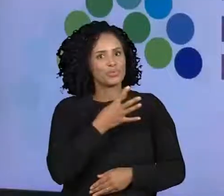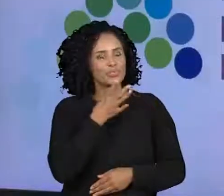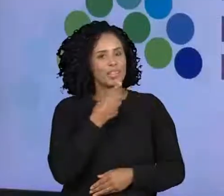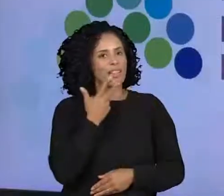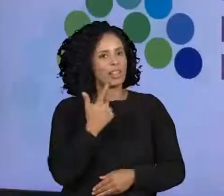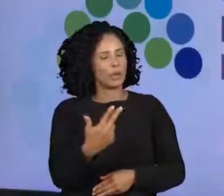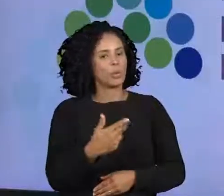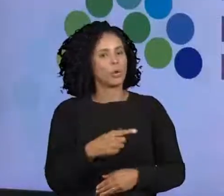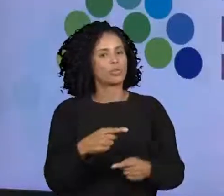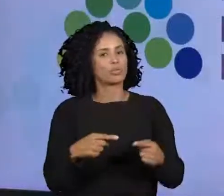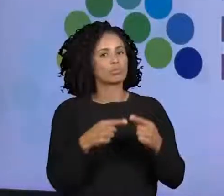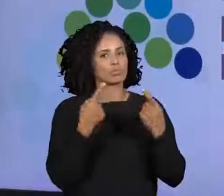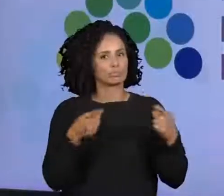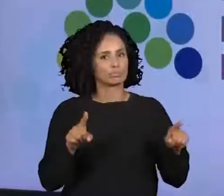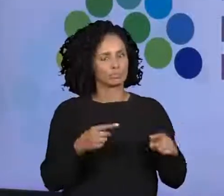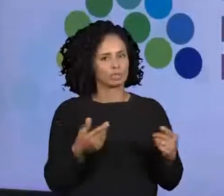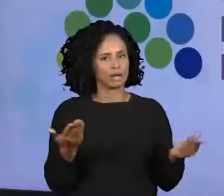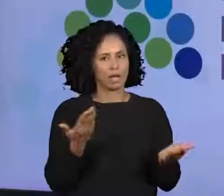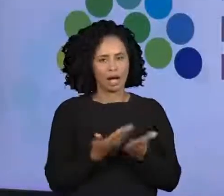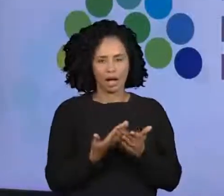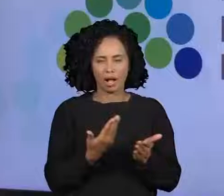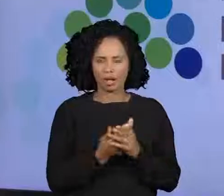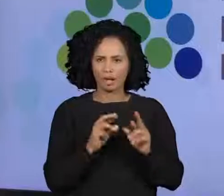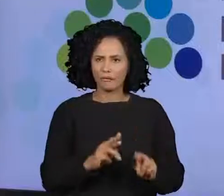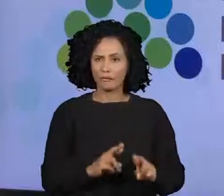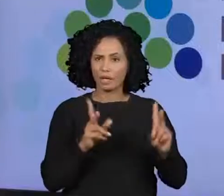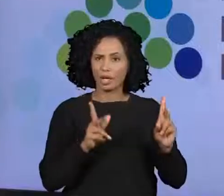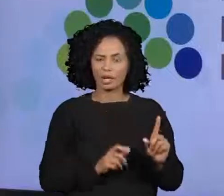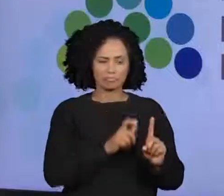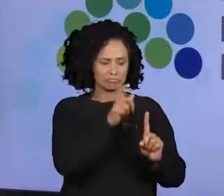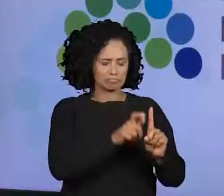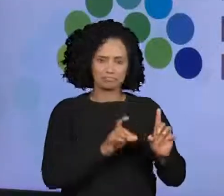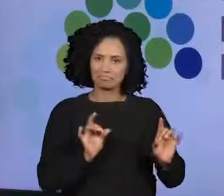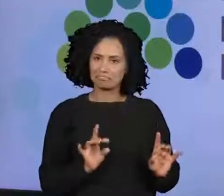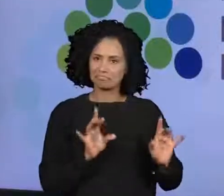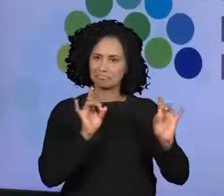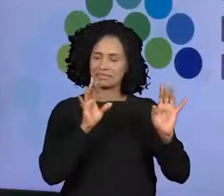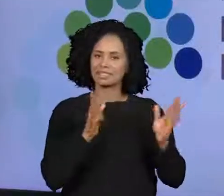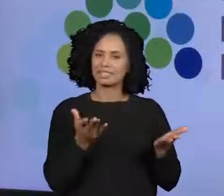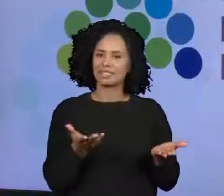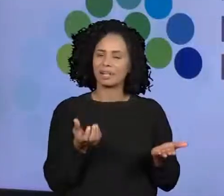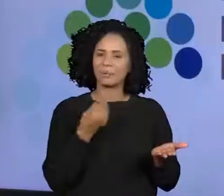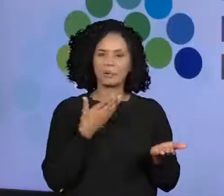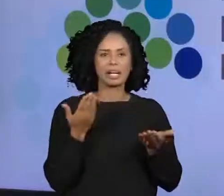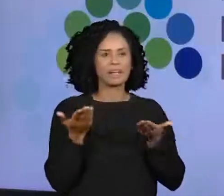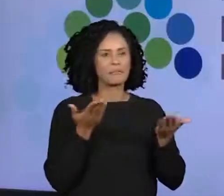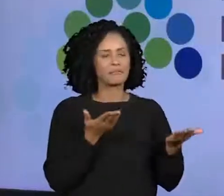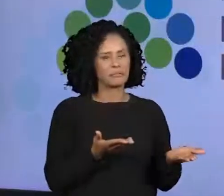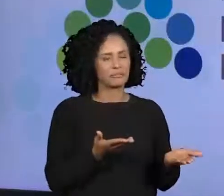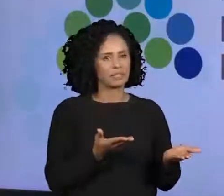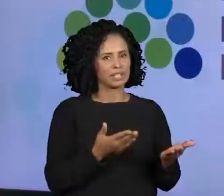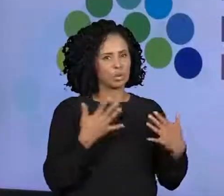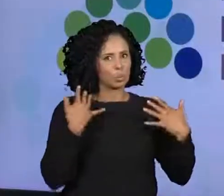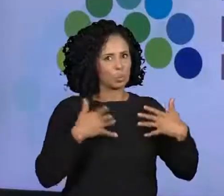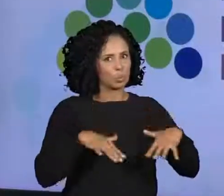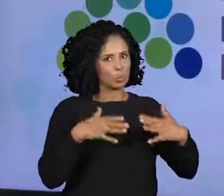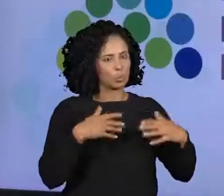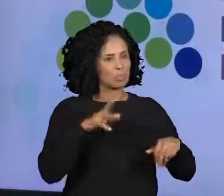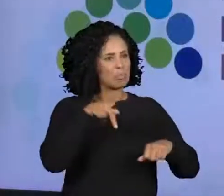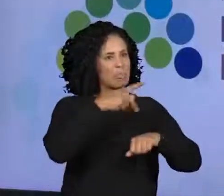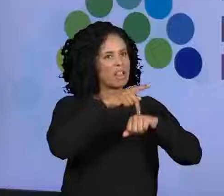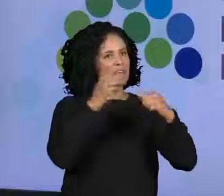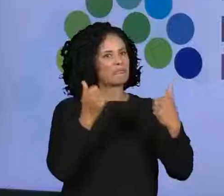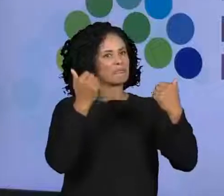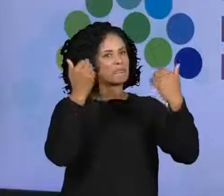E para essa aula diferente, temos a nossa convidada especial, vinda da Universidade de Rockland